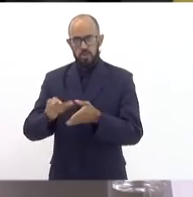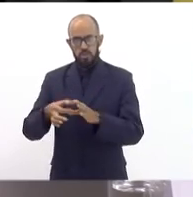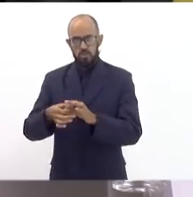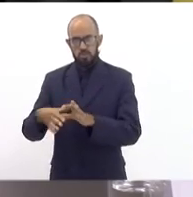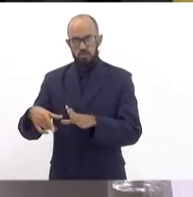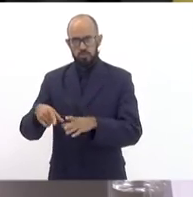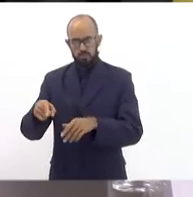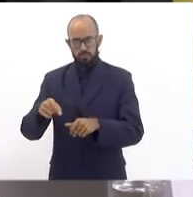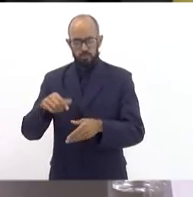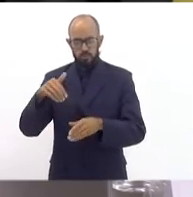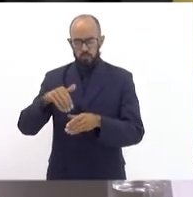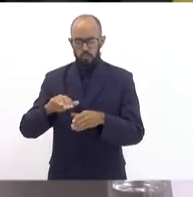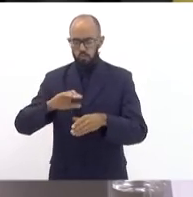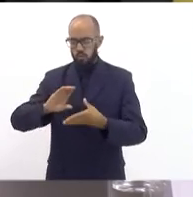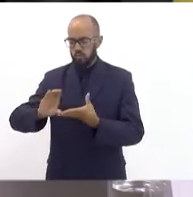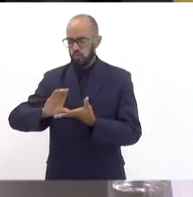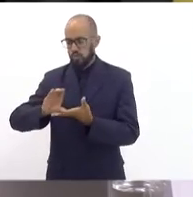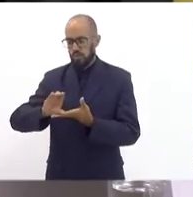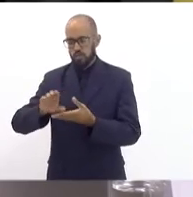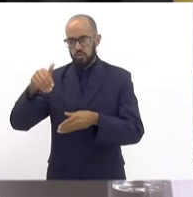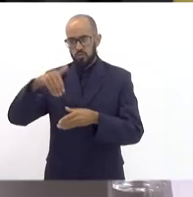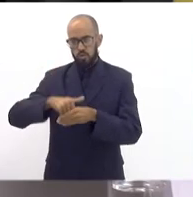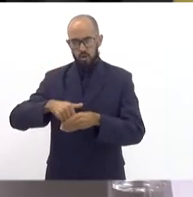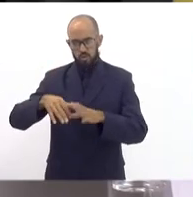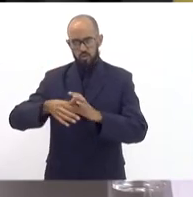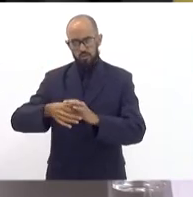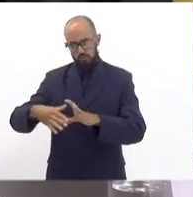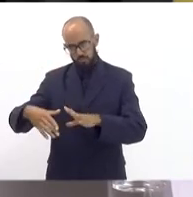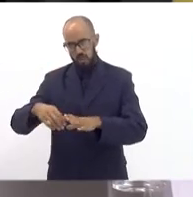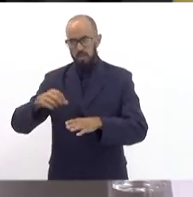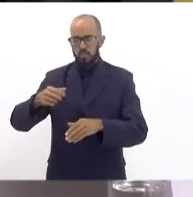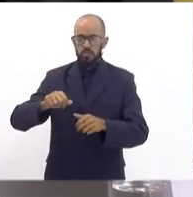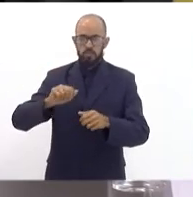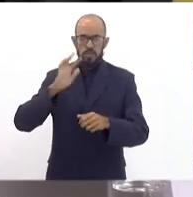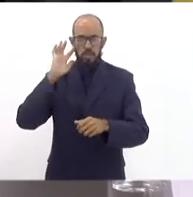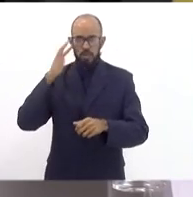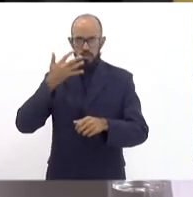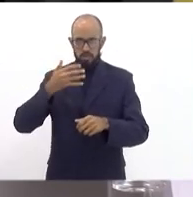e deliberam e fazem, então, as decisões plenárias. Né?